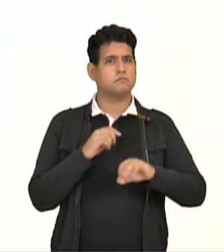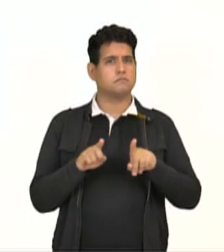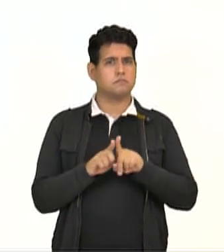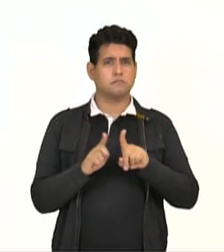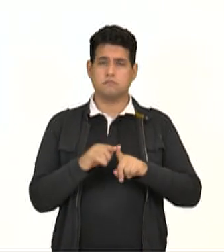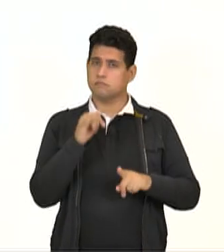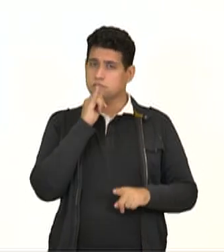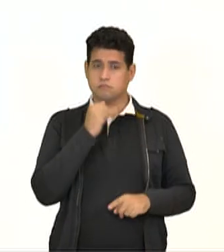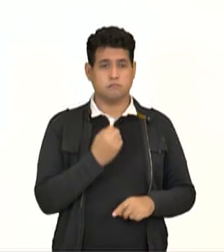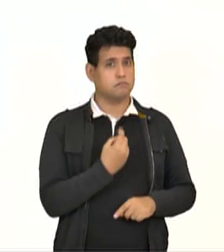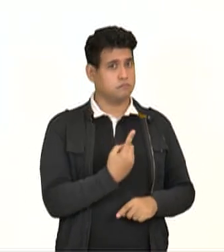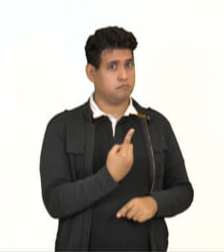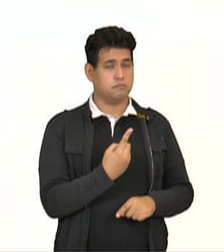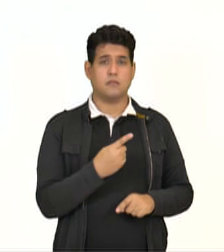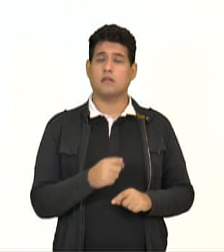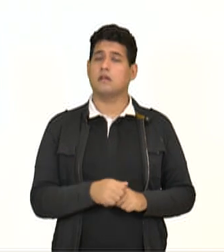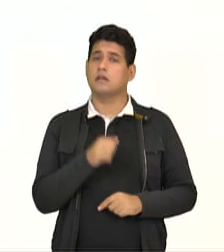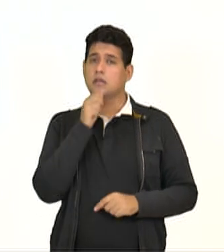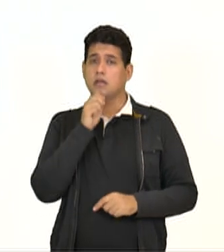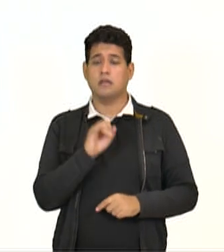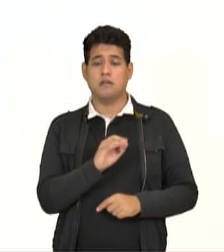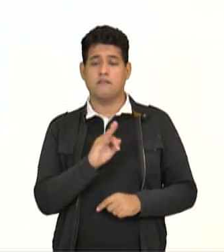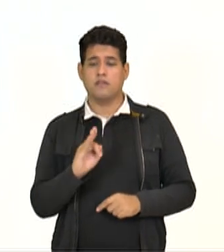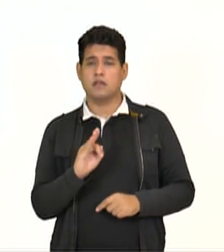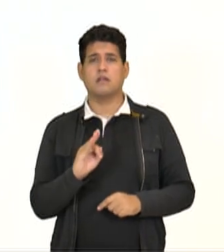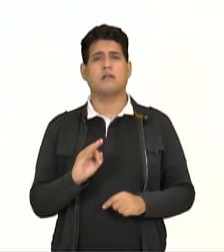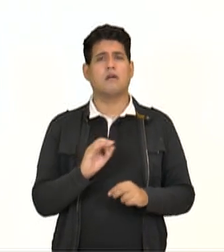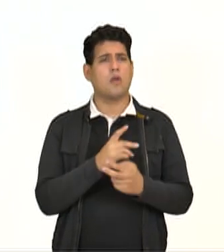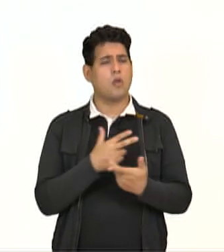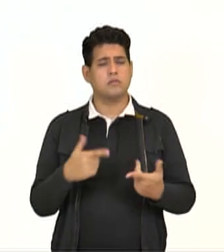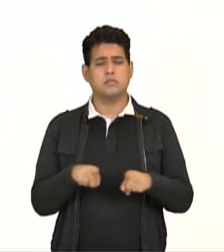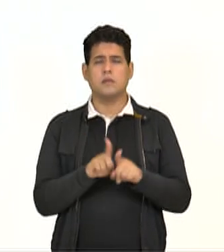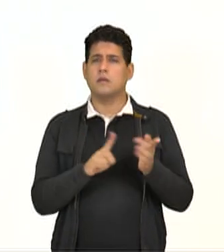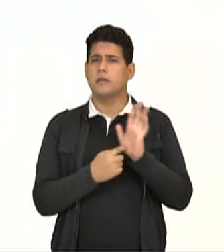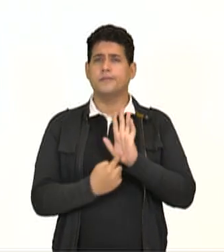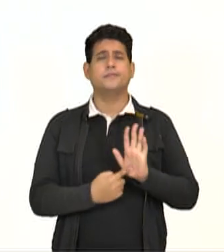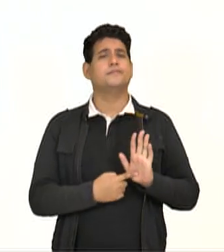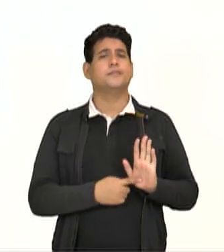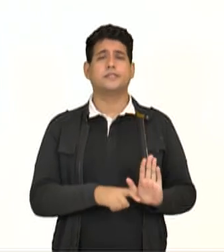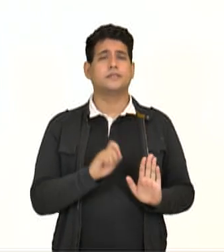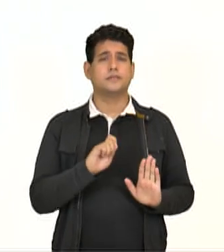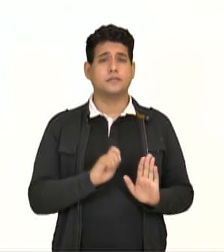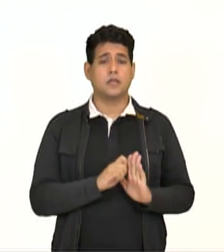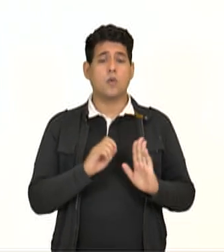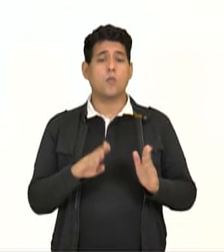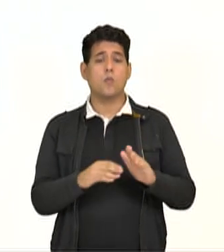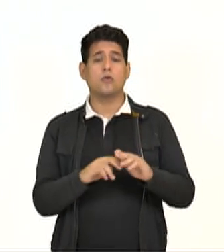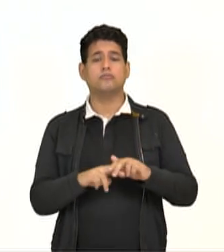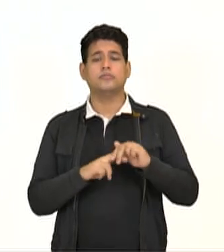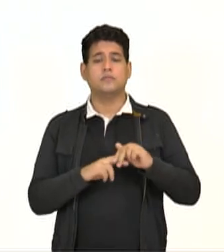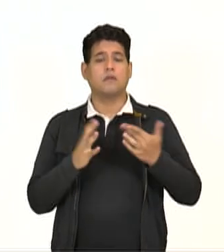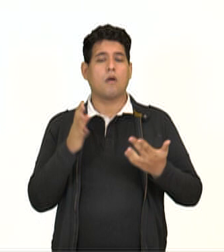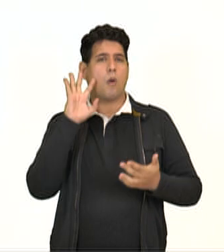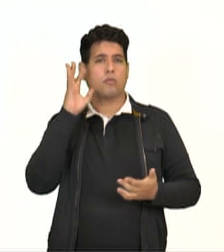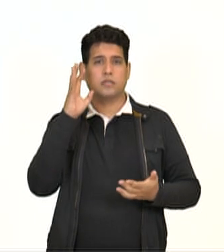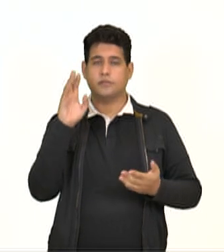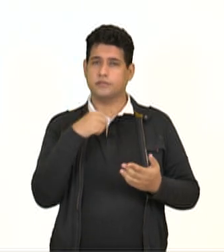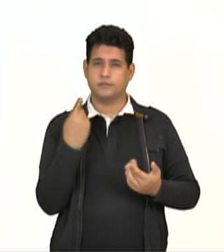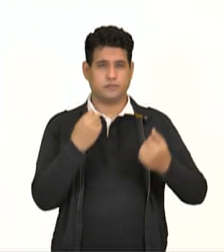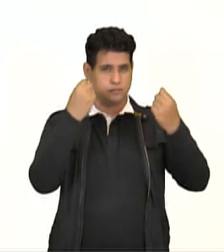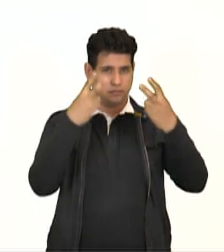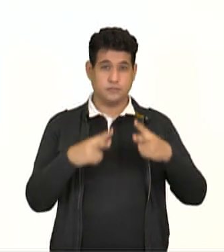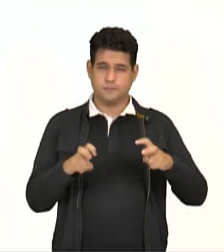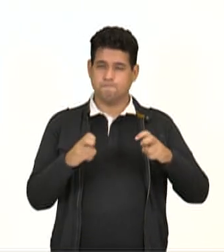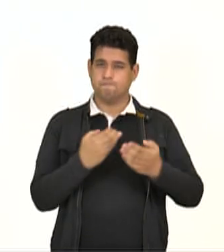do tipo 1, if clauses, para expressar ações de causa e consequência. Então a gente vai falar sobre